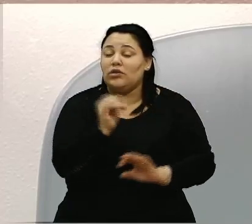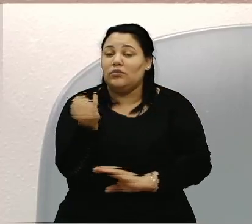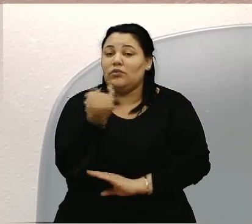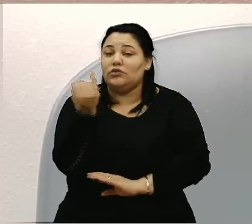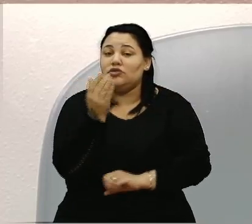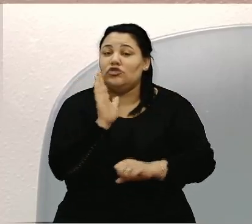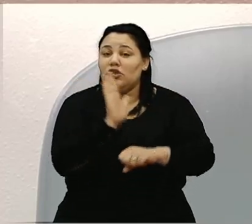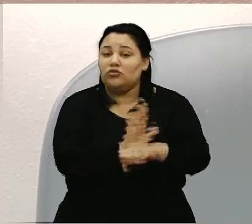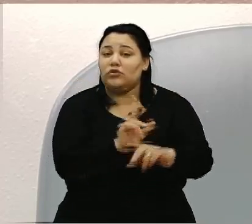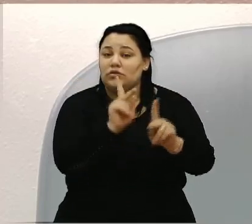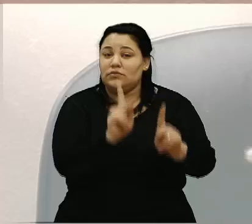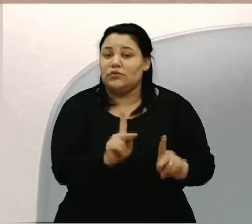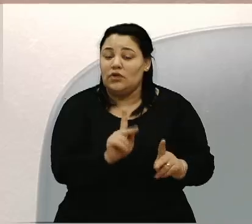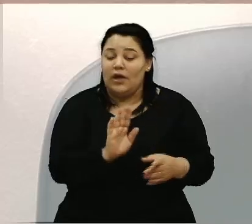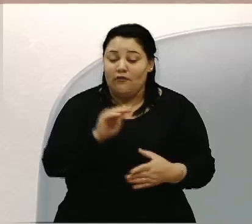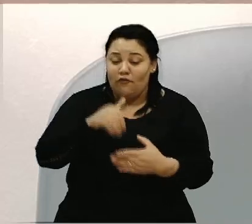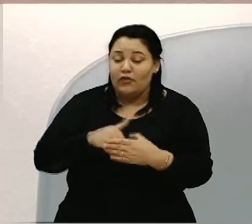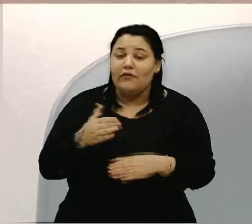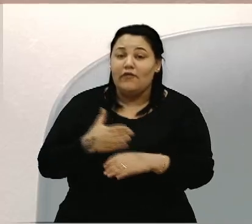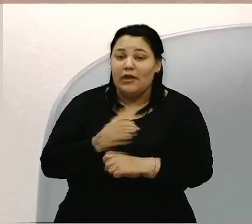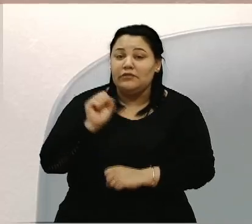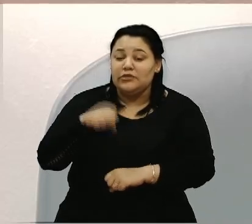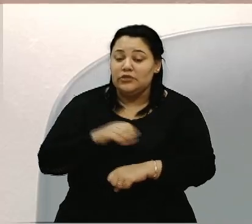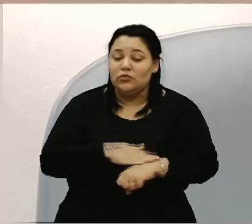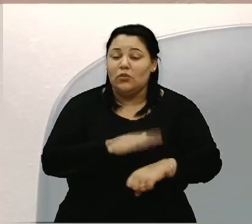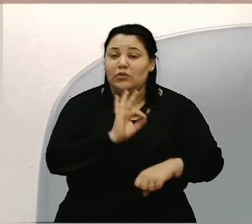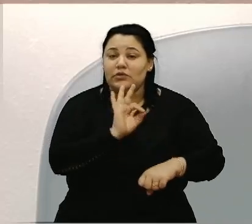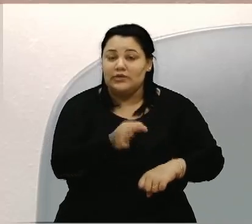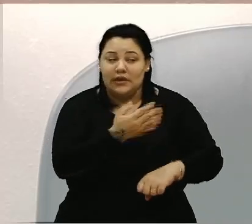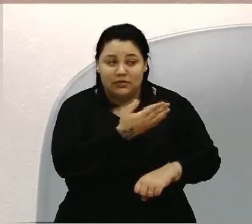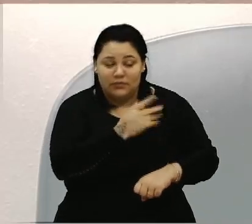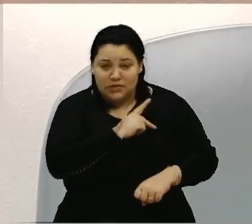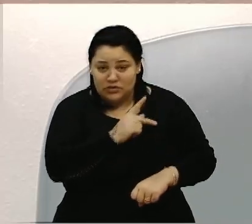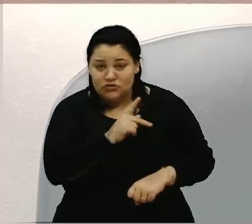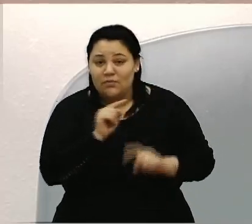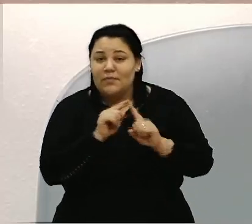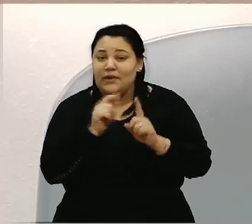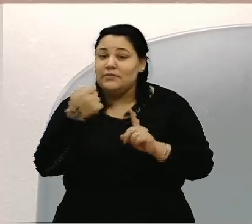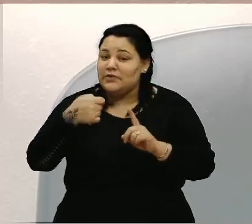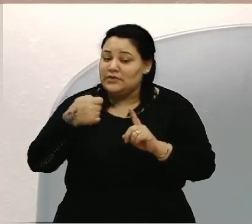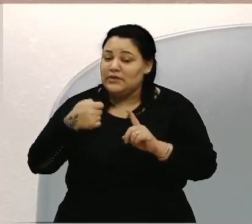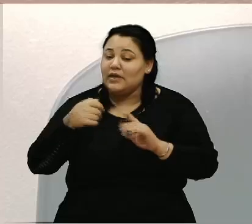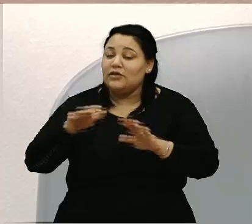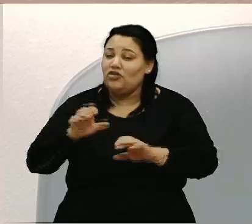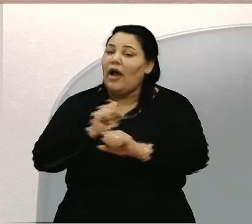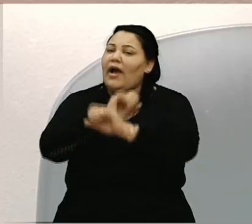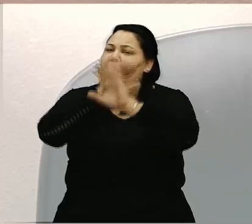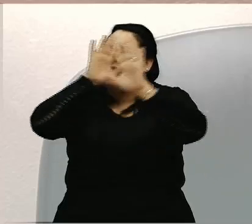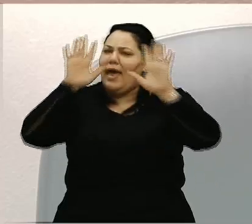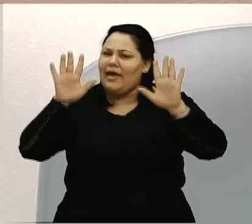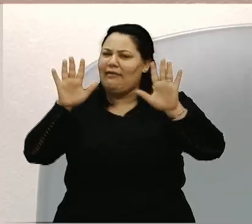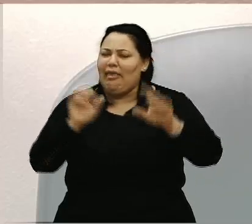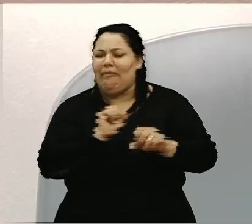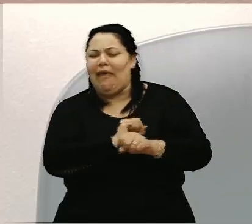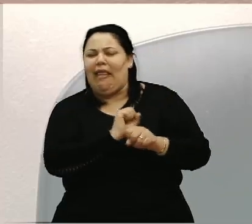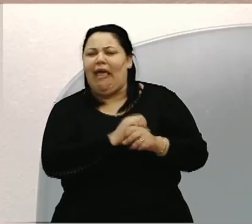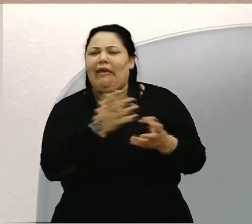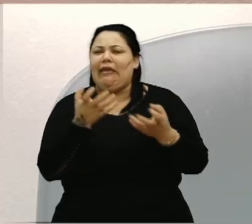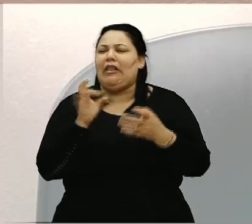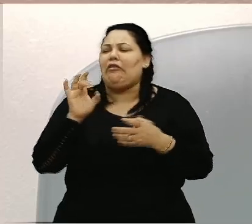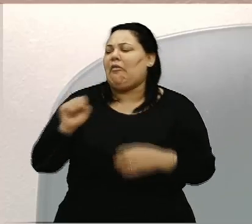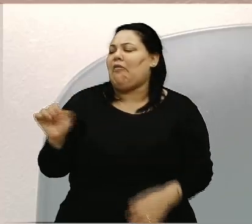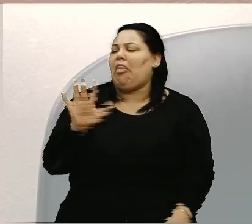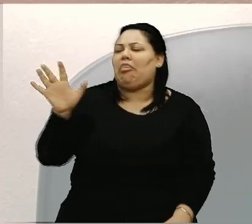as pessoas. Votarei favorável no momento oportuno, senhora presidente, mas tem que deixar registrado e parar de querer que é só um lado